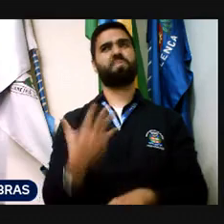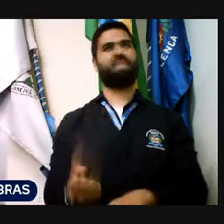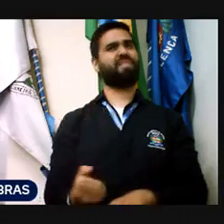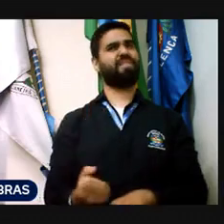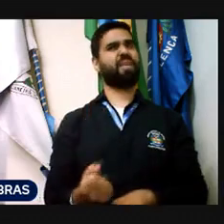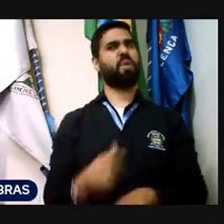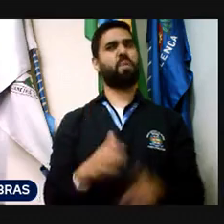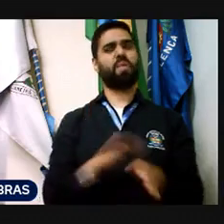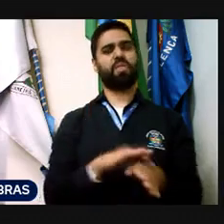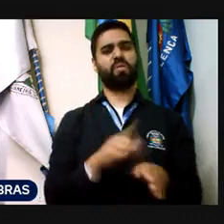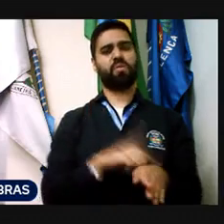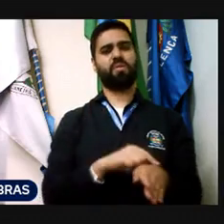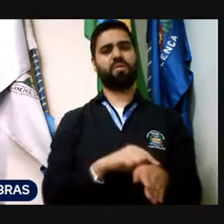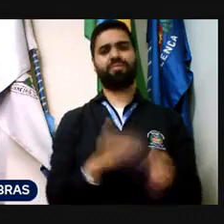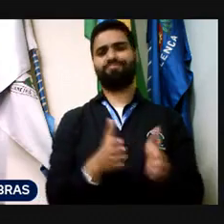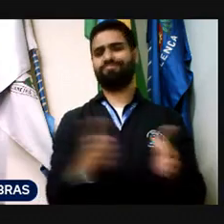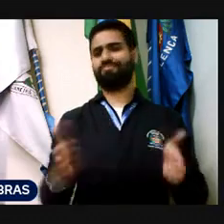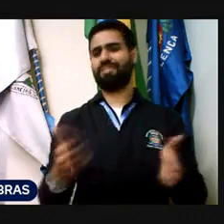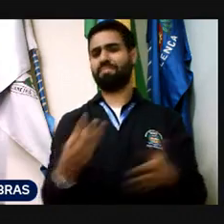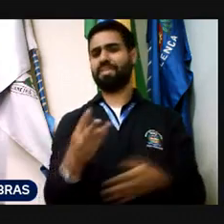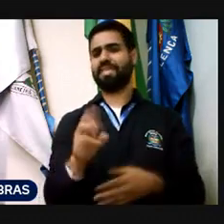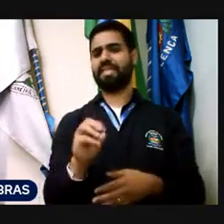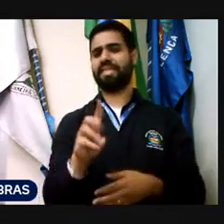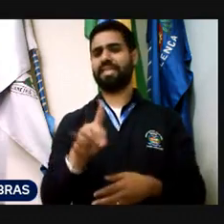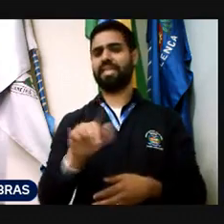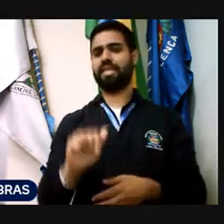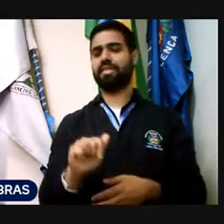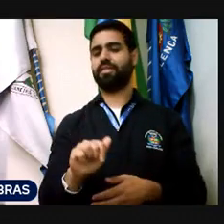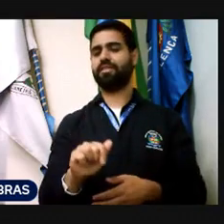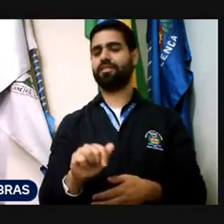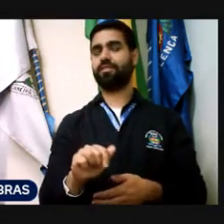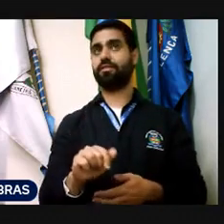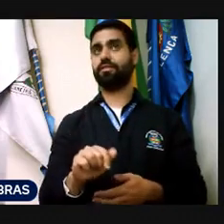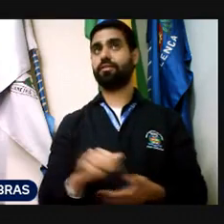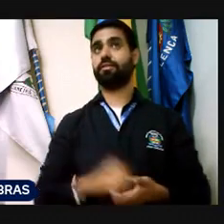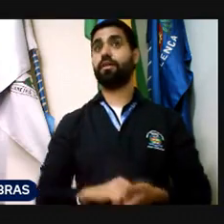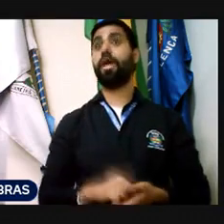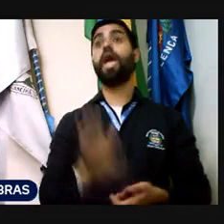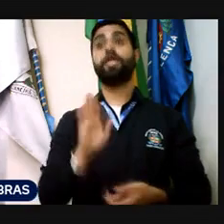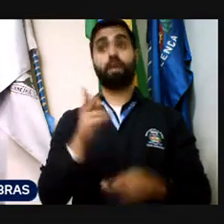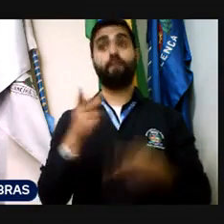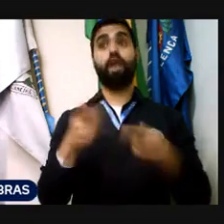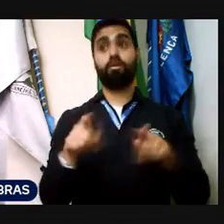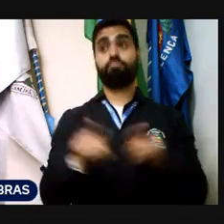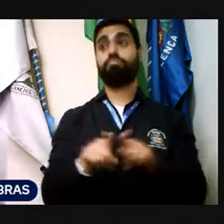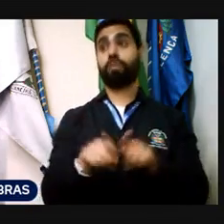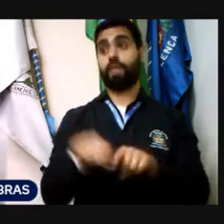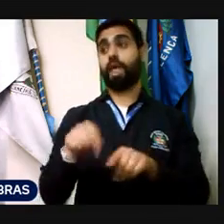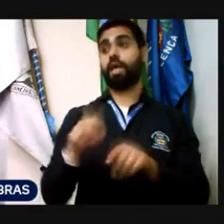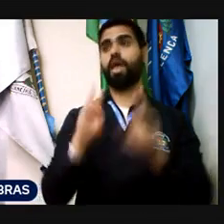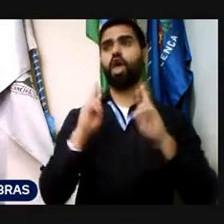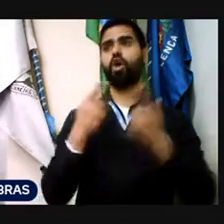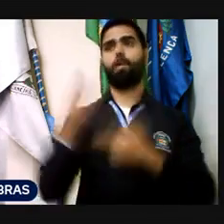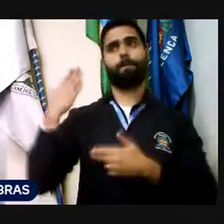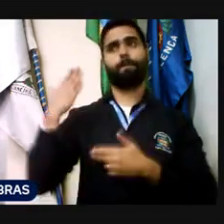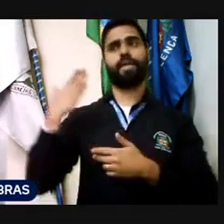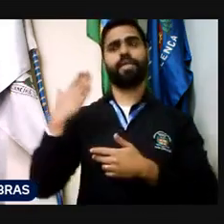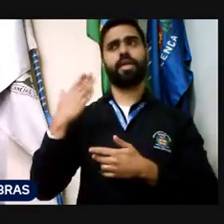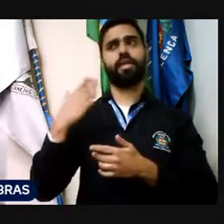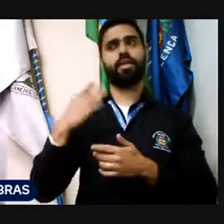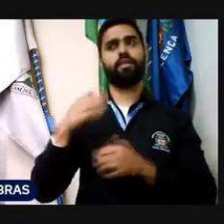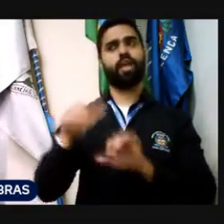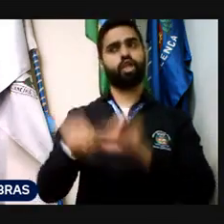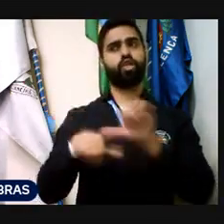foi estipulado, esses 30 dias, já foi falado aqui até na última sessão que nós tivemos,